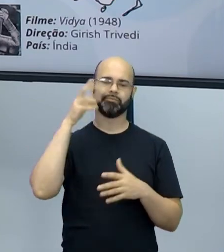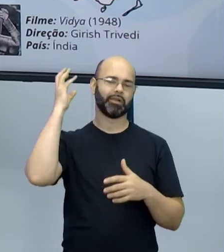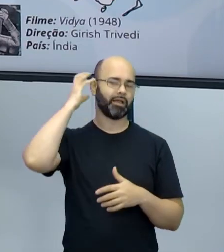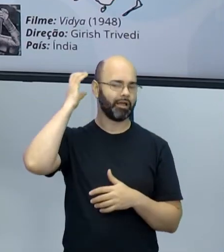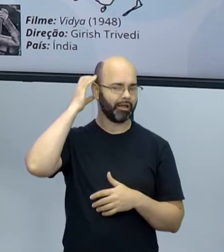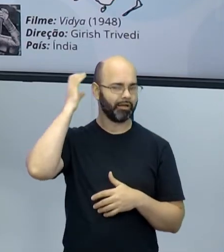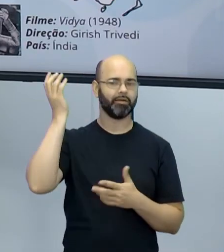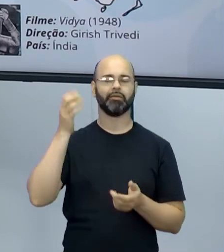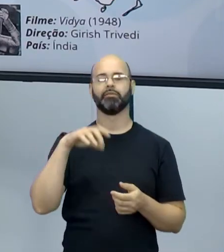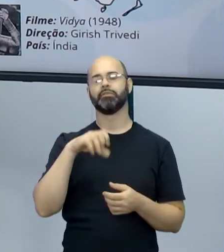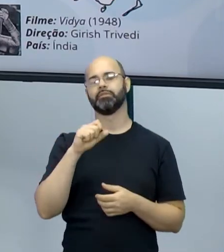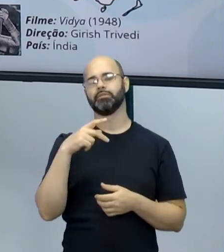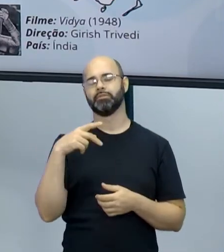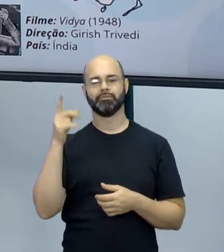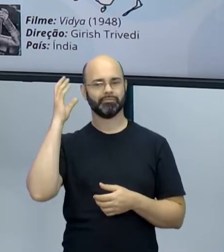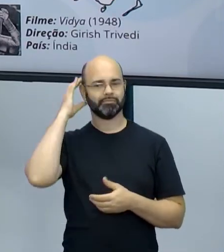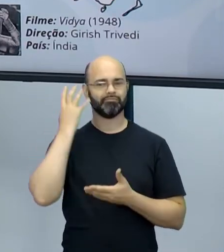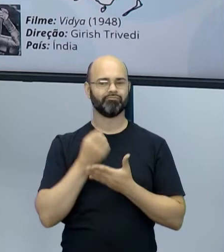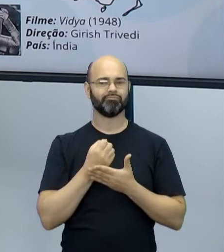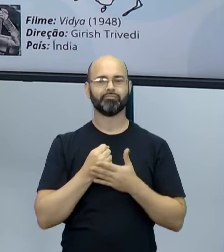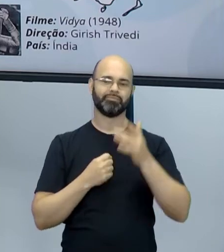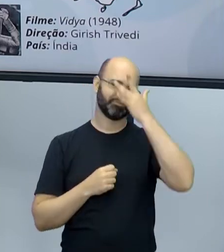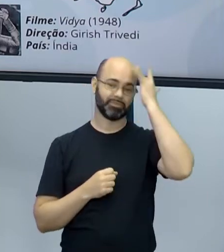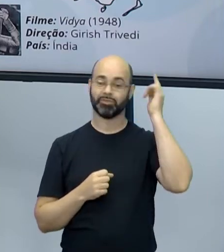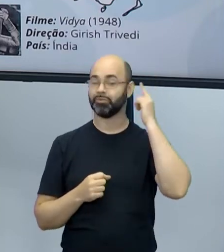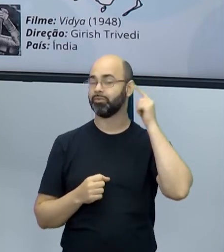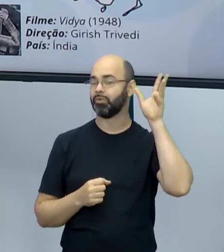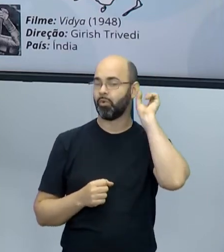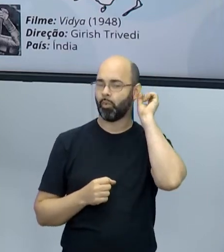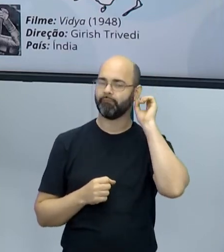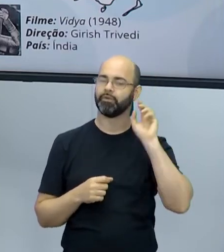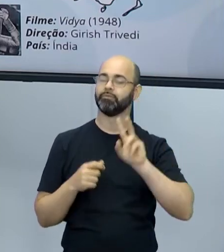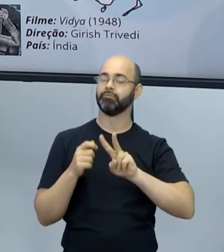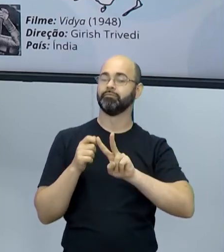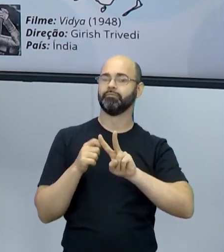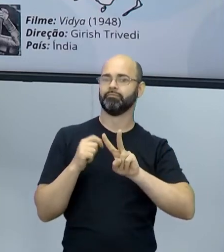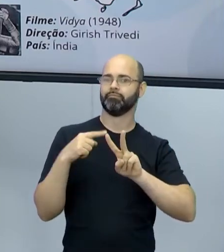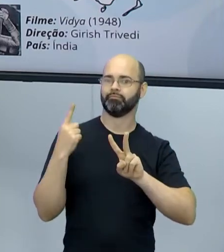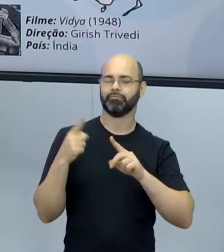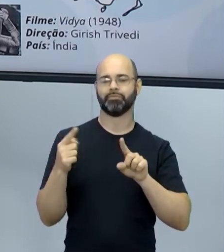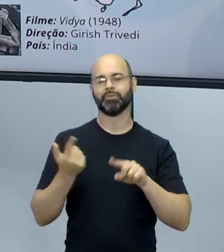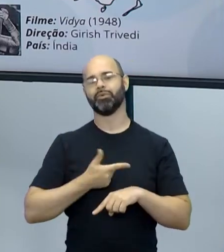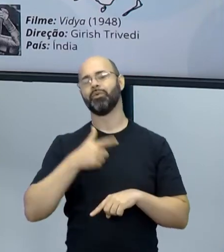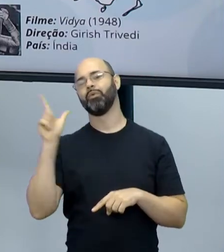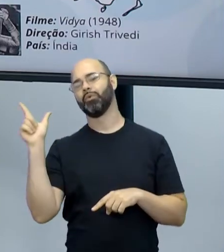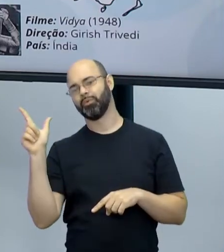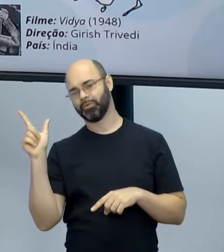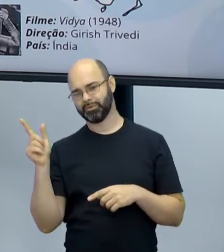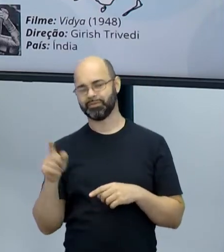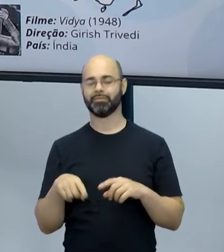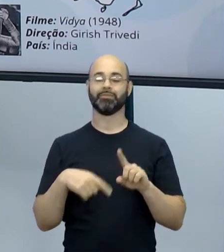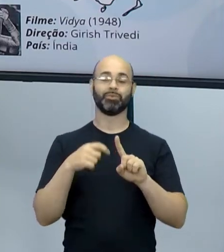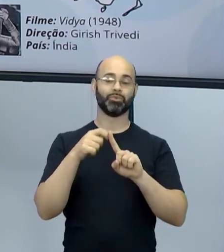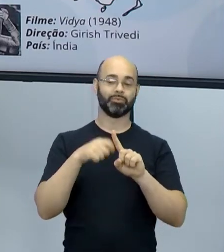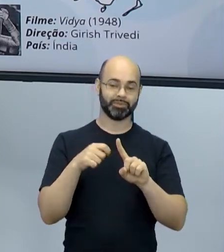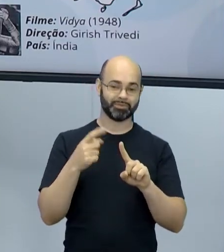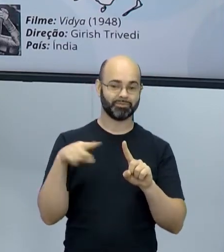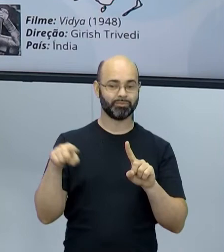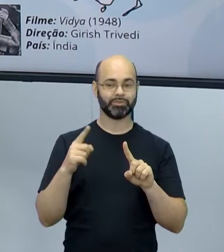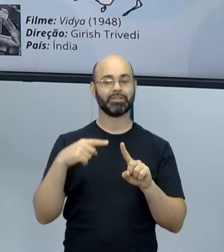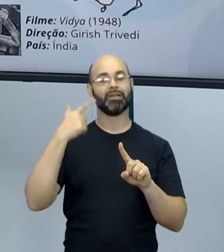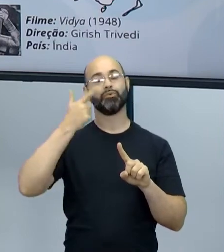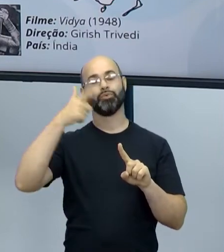rádios, Spotify e tal, e todo mundo começa a ouvir a música. Daqui a 2 meses lança outra música, que vai tocar no filme. Daqui a 1 mês, outra